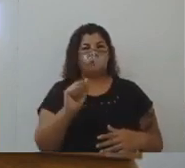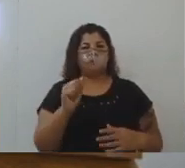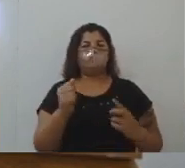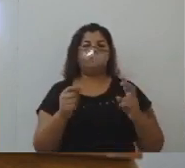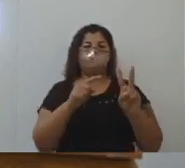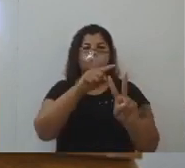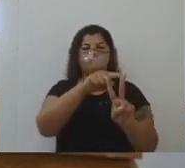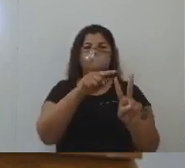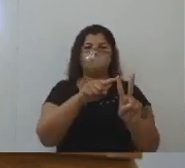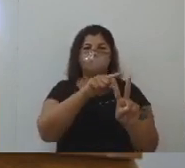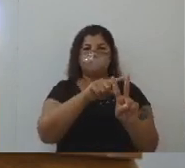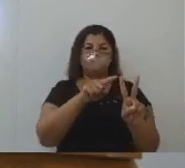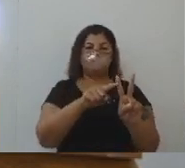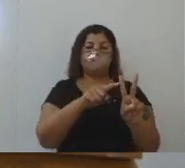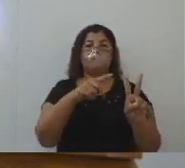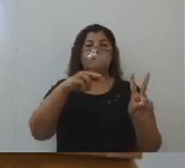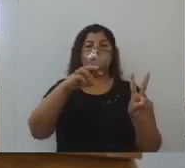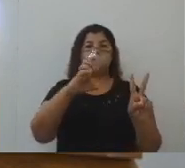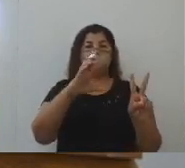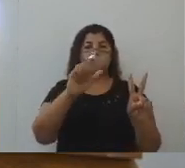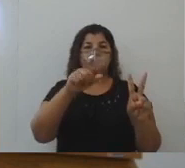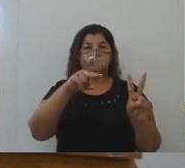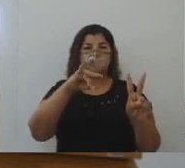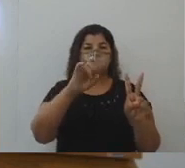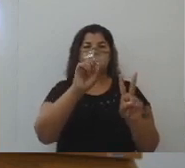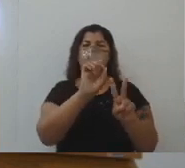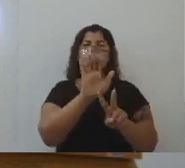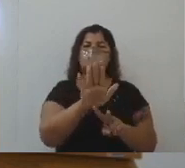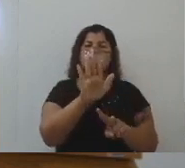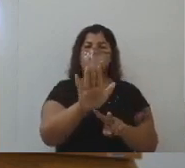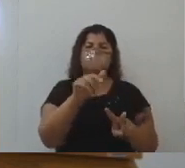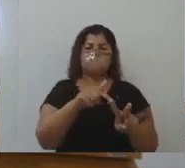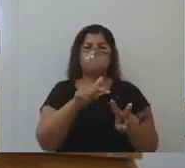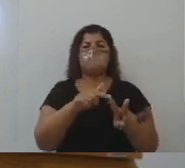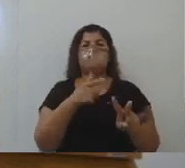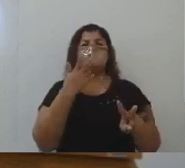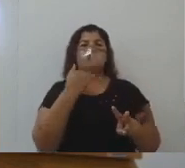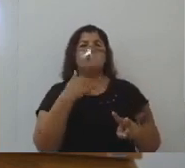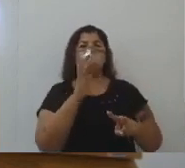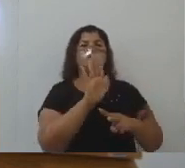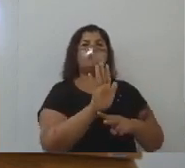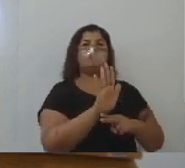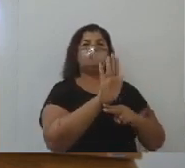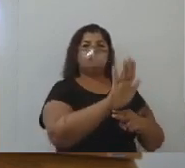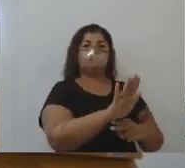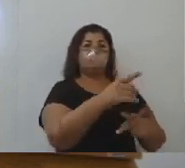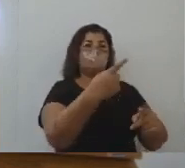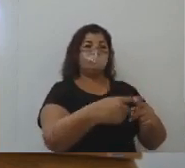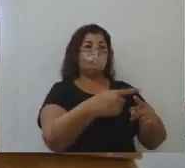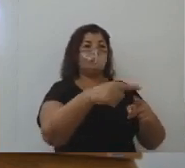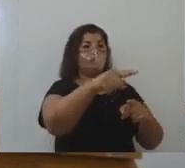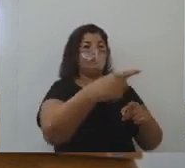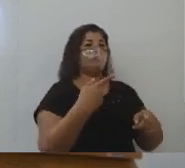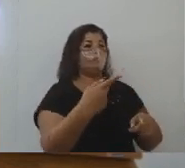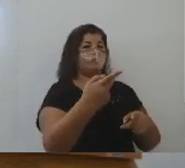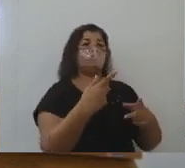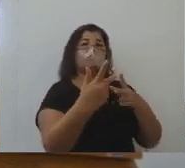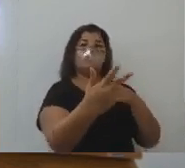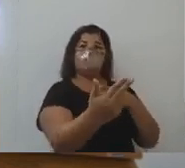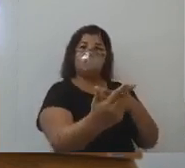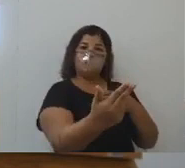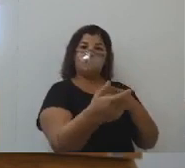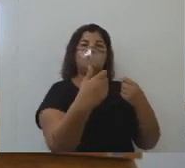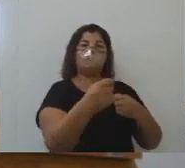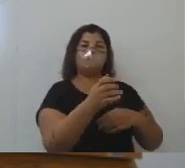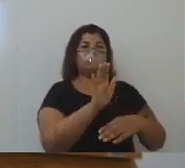fala que a solidariedade mecânica é aquela onde eu digo, eu te ajudo porque você é igual a mim e a gente precisa